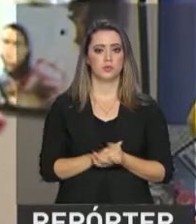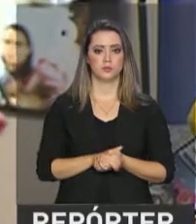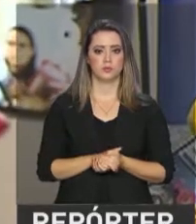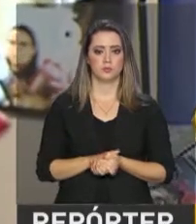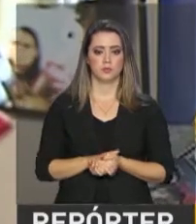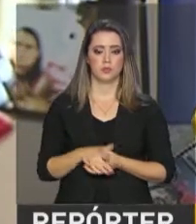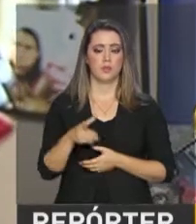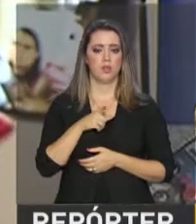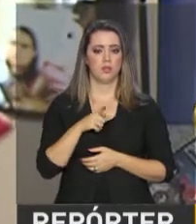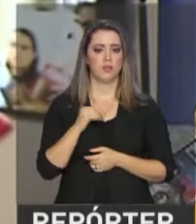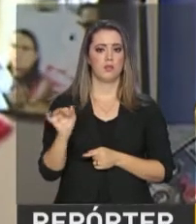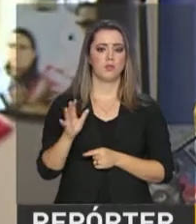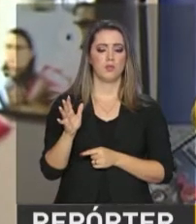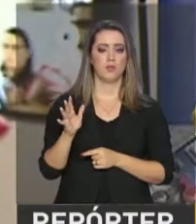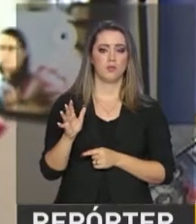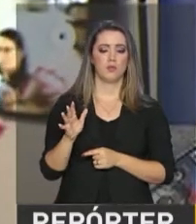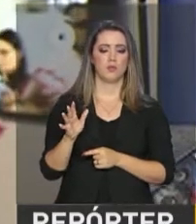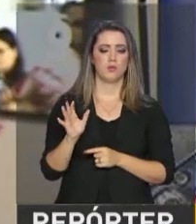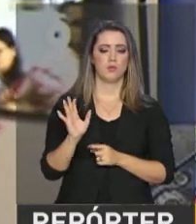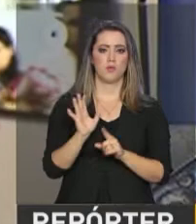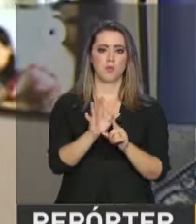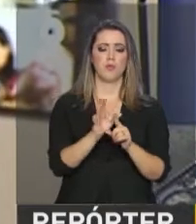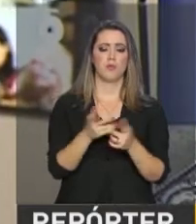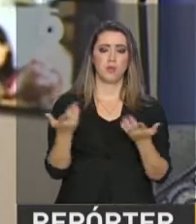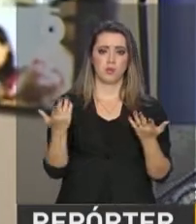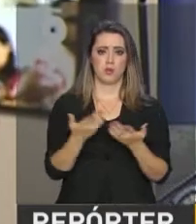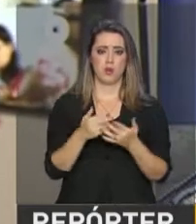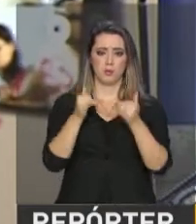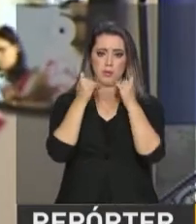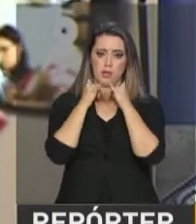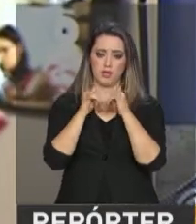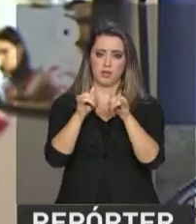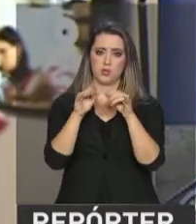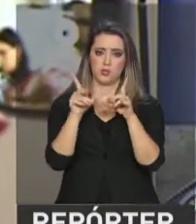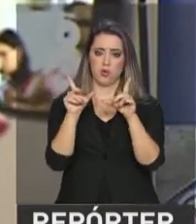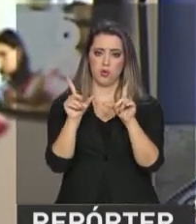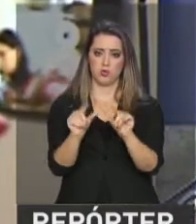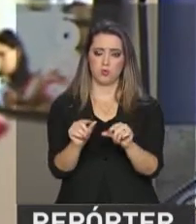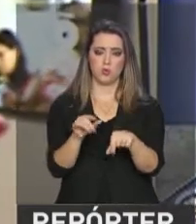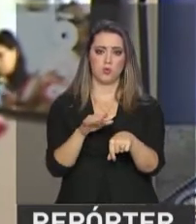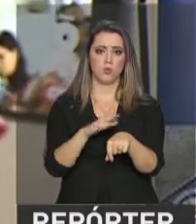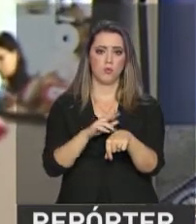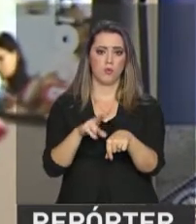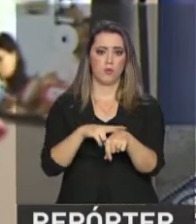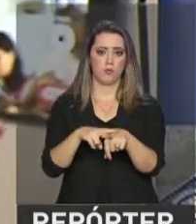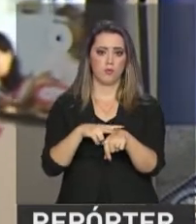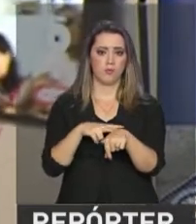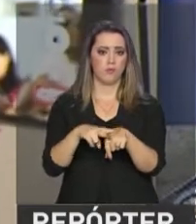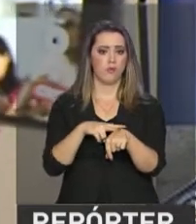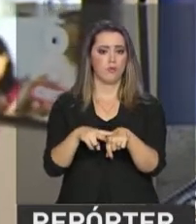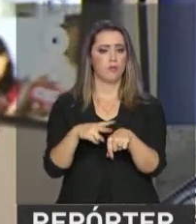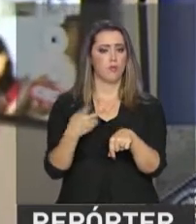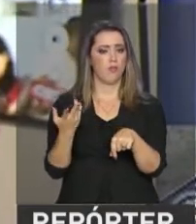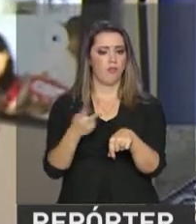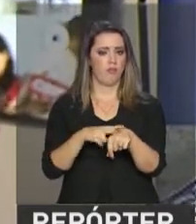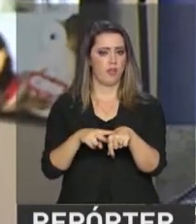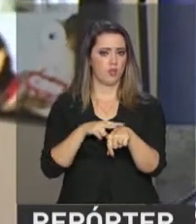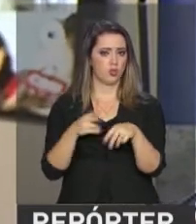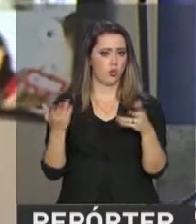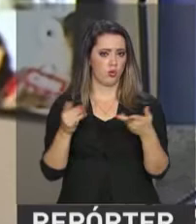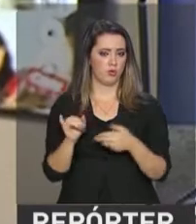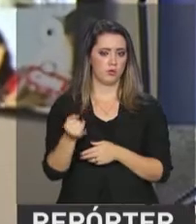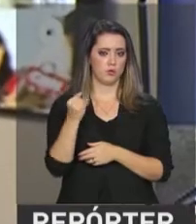forte da energia elétrica que veio negativa em função dessa mudança de bandeira taag farda vermelha patamar um pra verde agora em